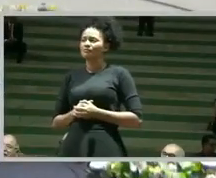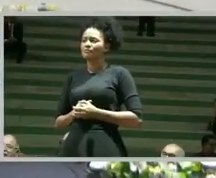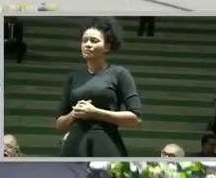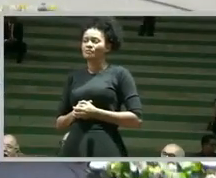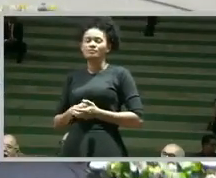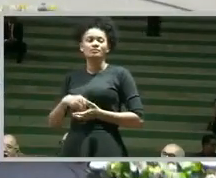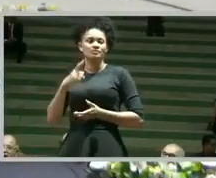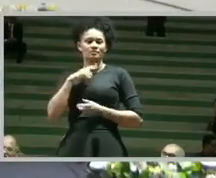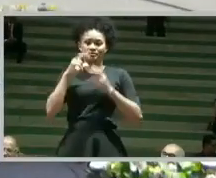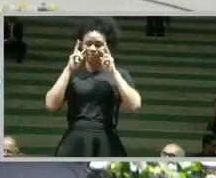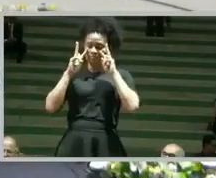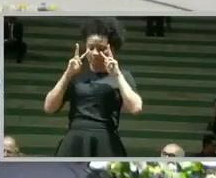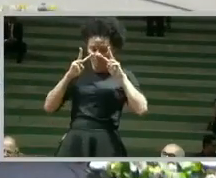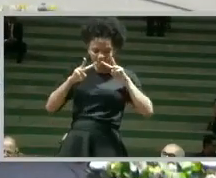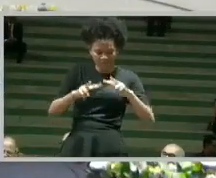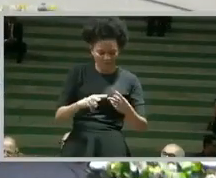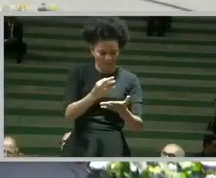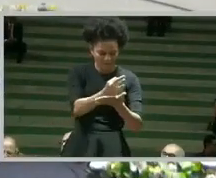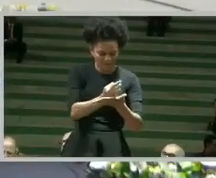A gente tem que olhar para o texto.